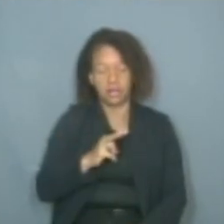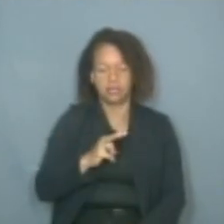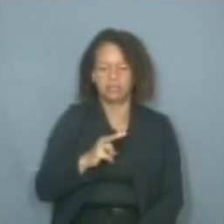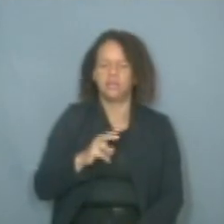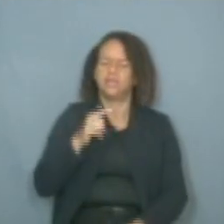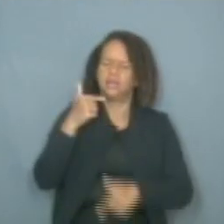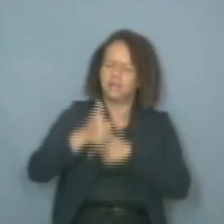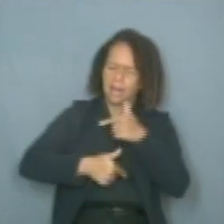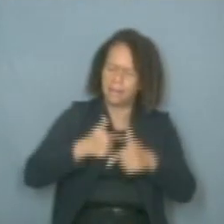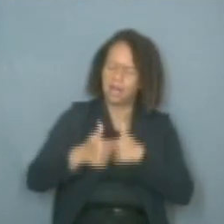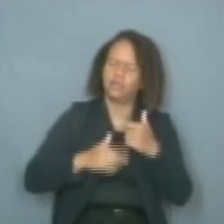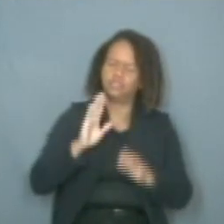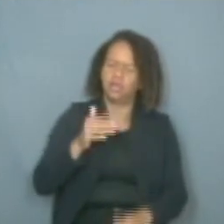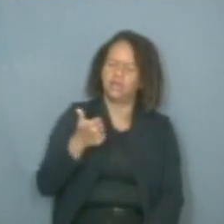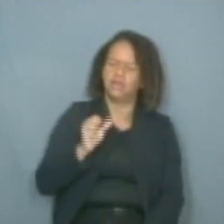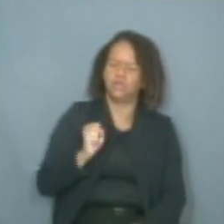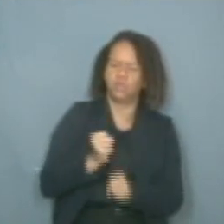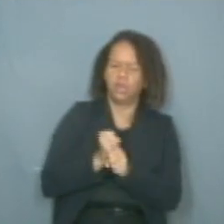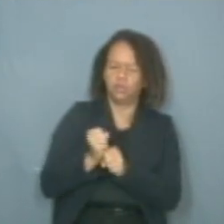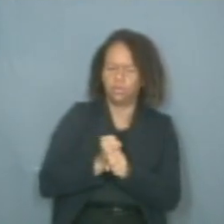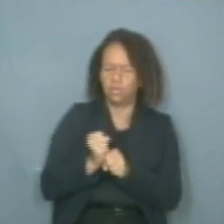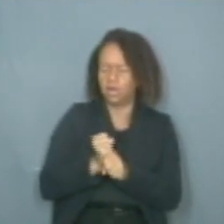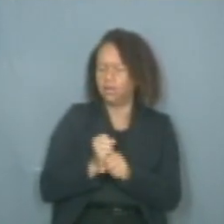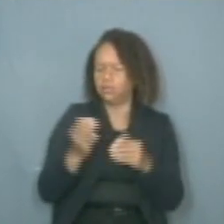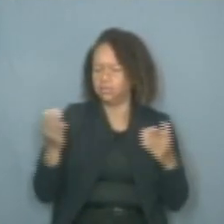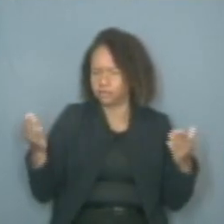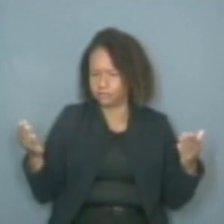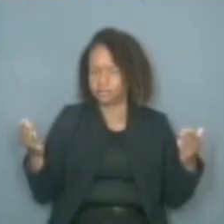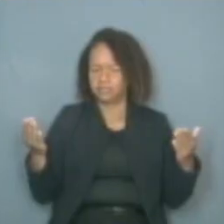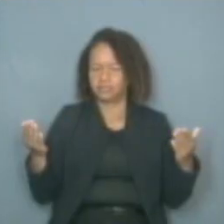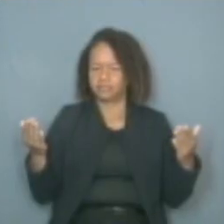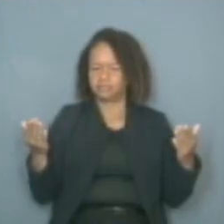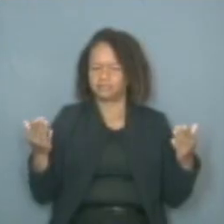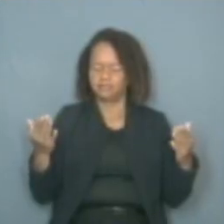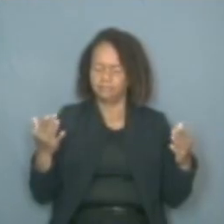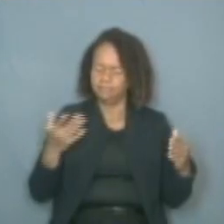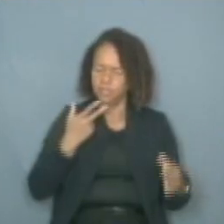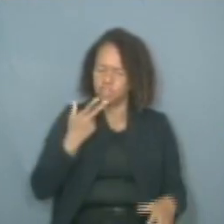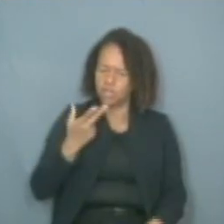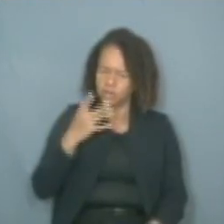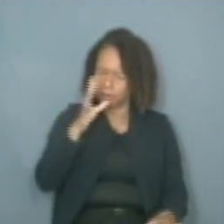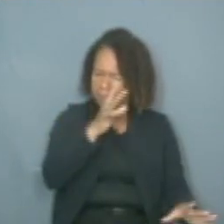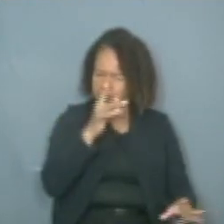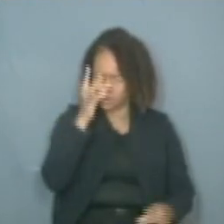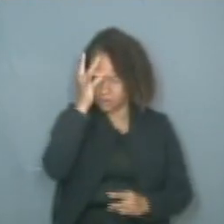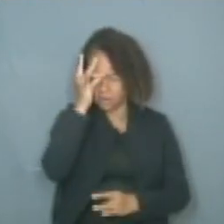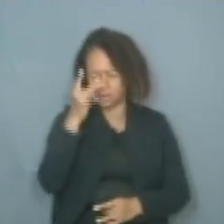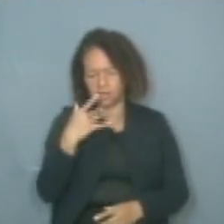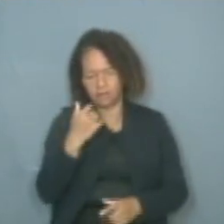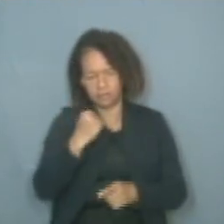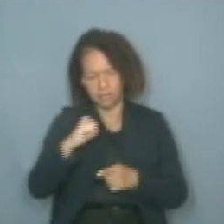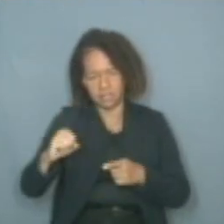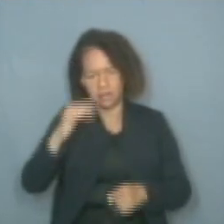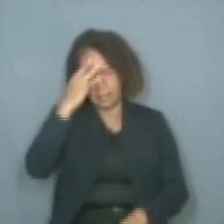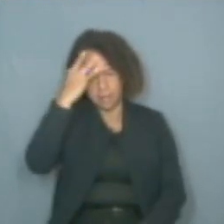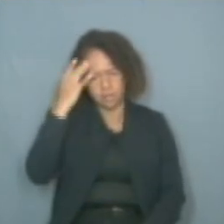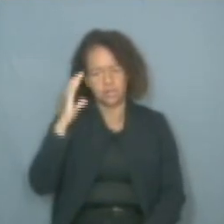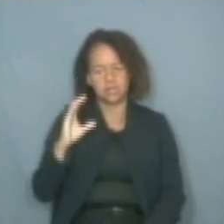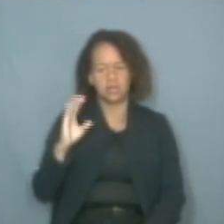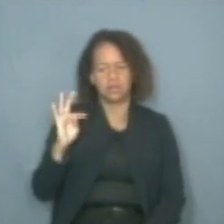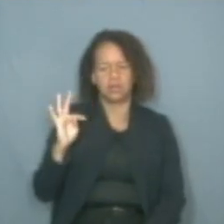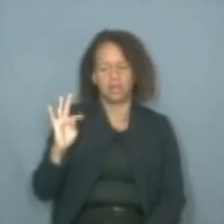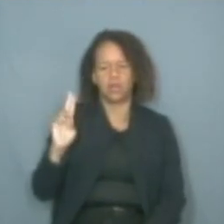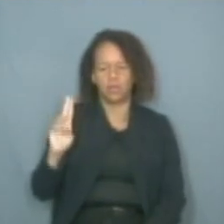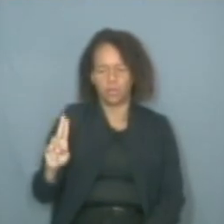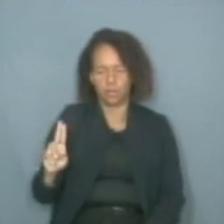ter trabalhado 18 anos, eu não poderia deixar de fazer essa fala em defesa dos agentes de trânsito que trabalham muito